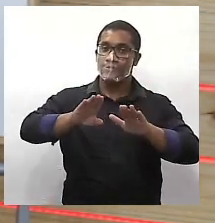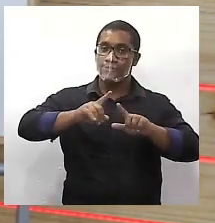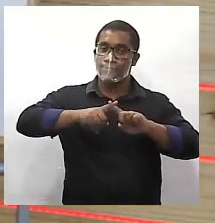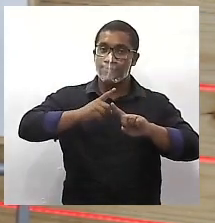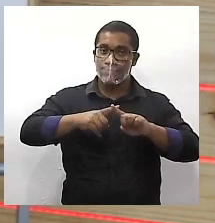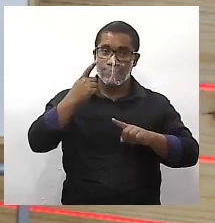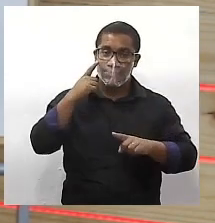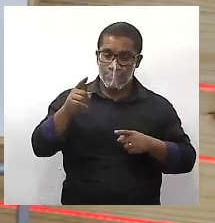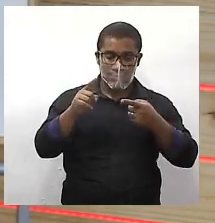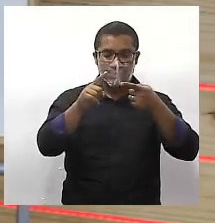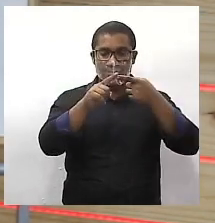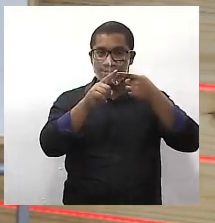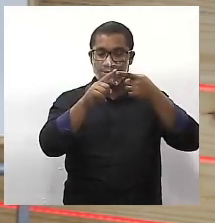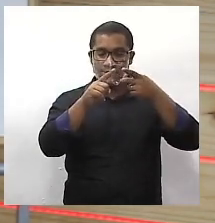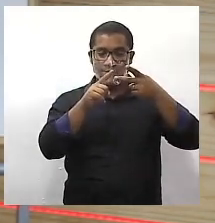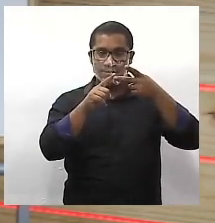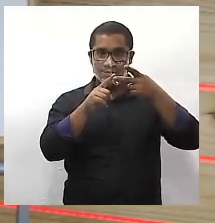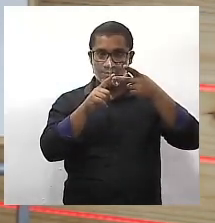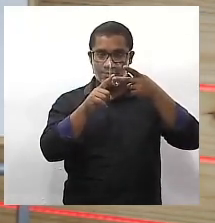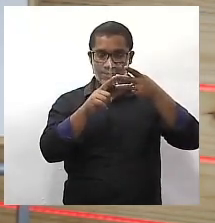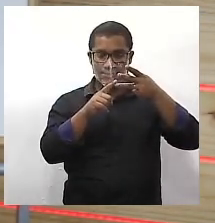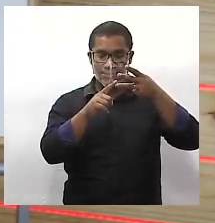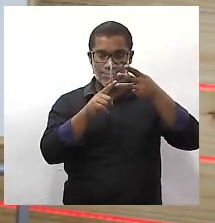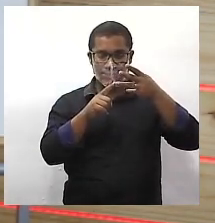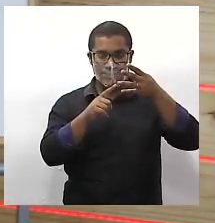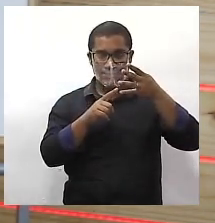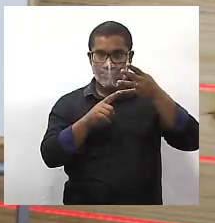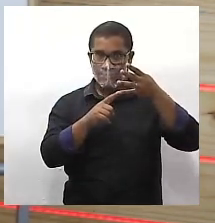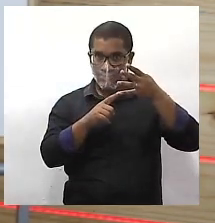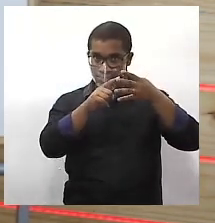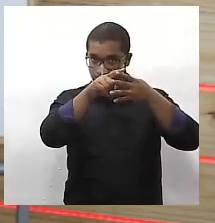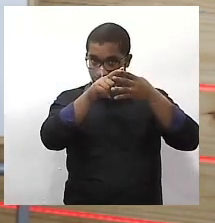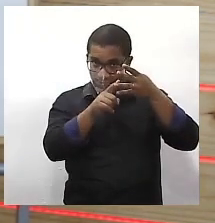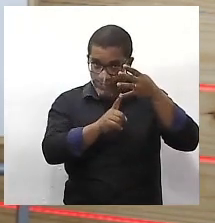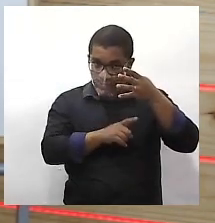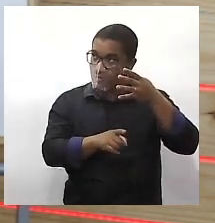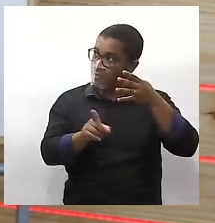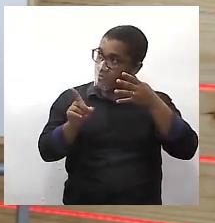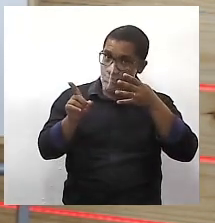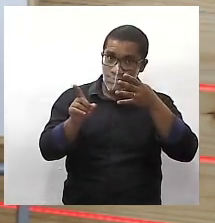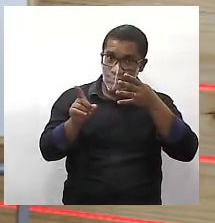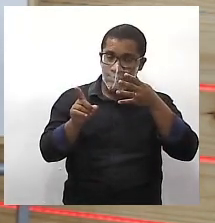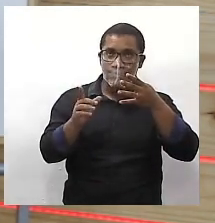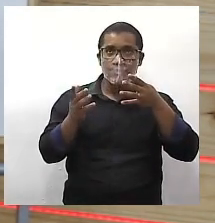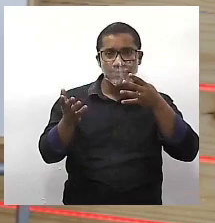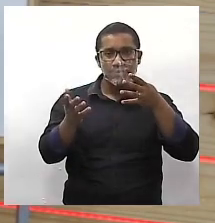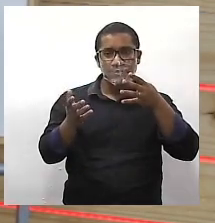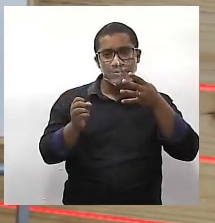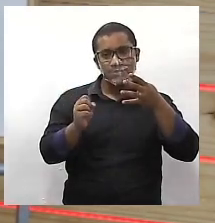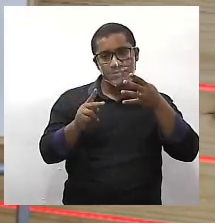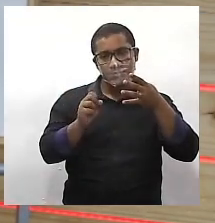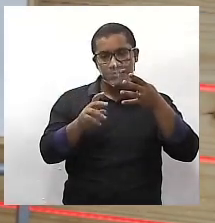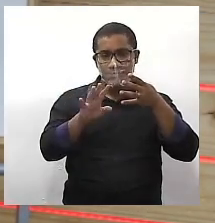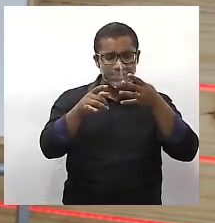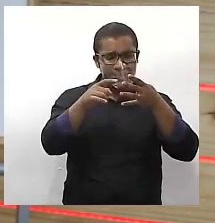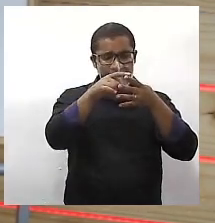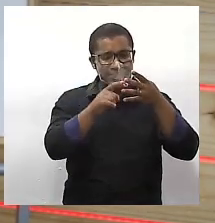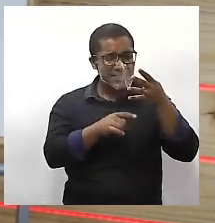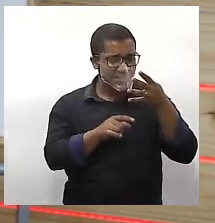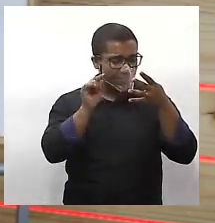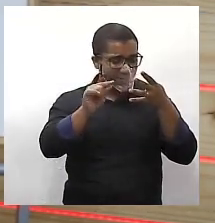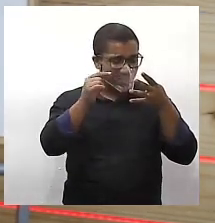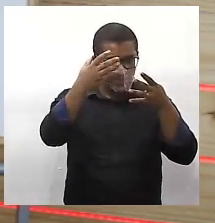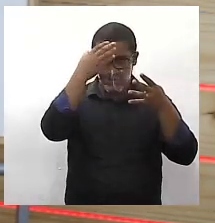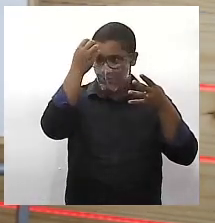cá, natalidade, mortalidade, imigração e emigração. Aí você pode estar dizendo assim, tá, Andrei, mas e eu não lembro o que é essas coisas. Olha